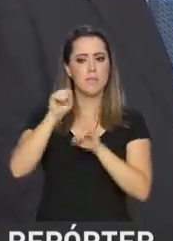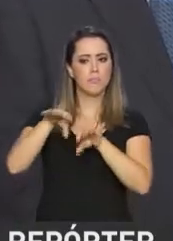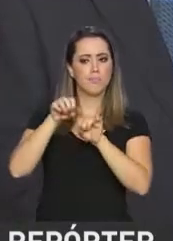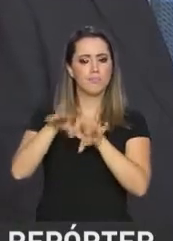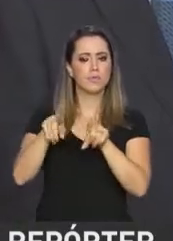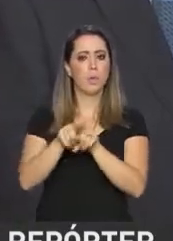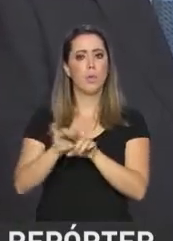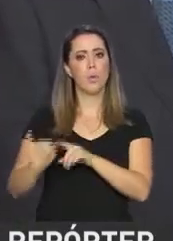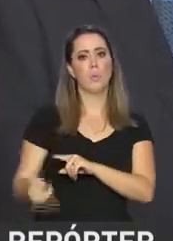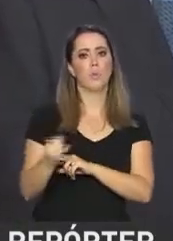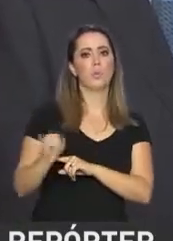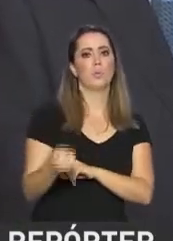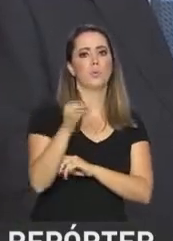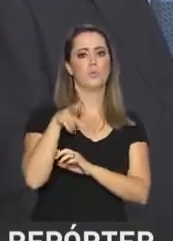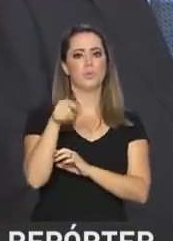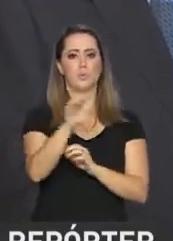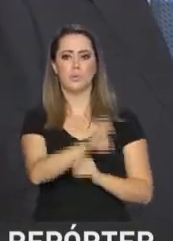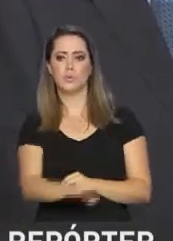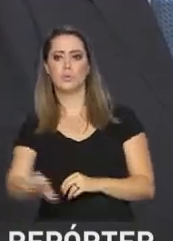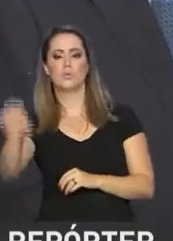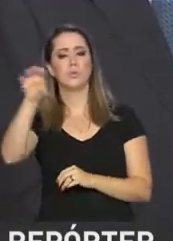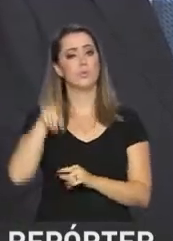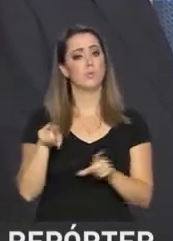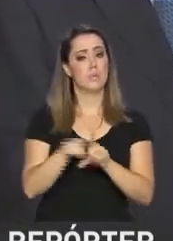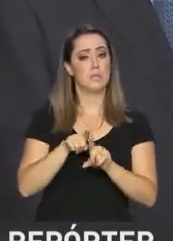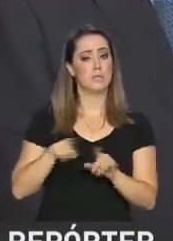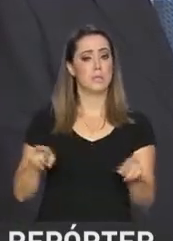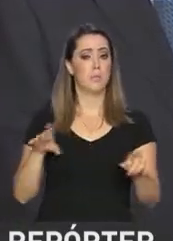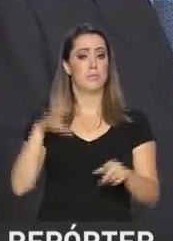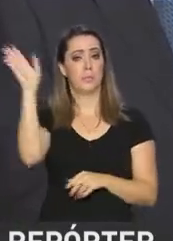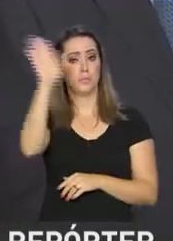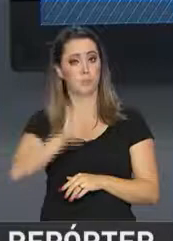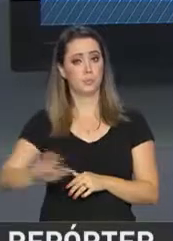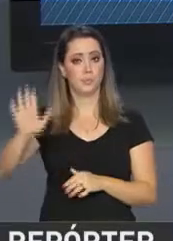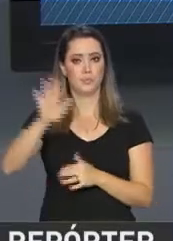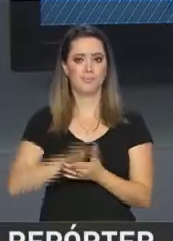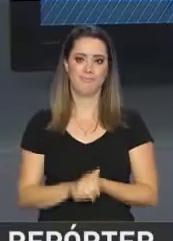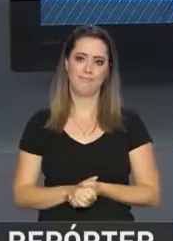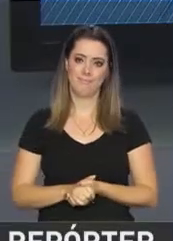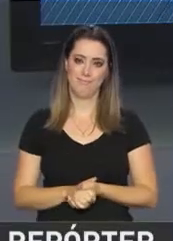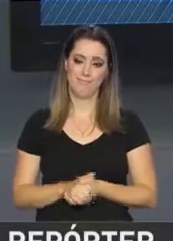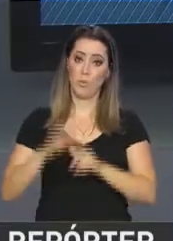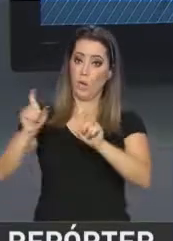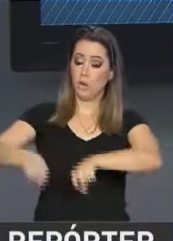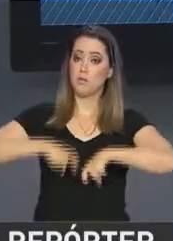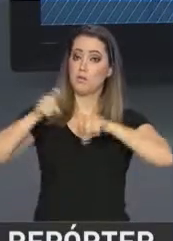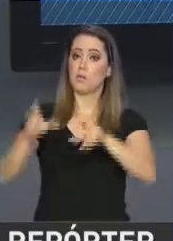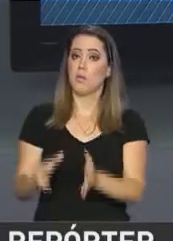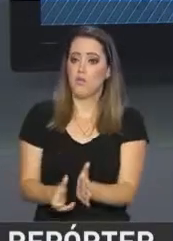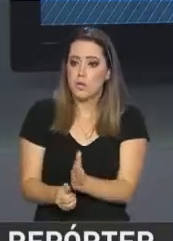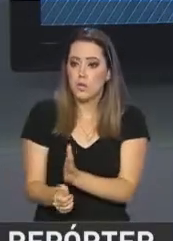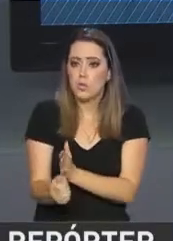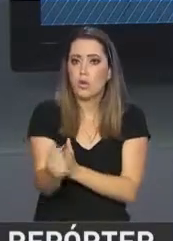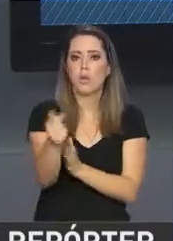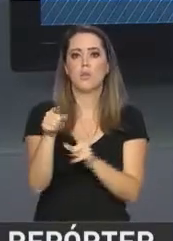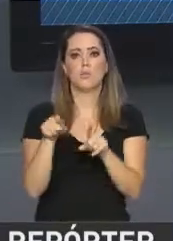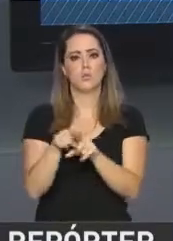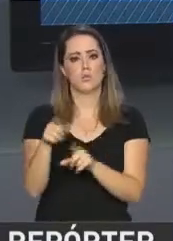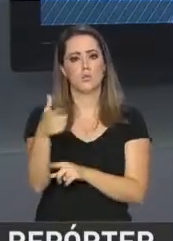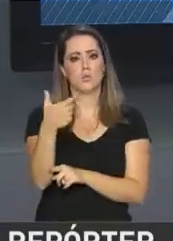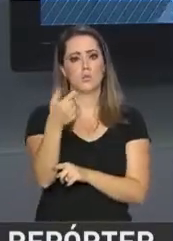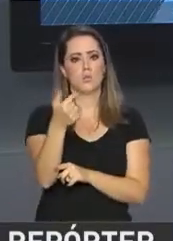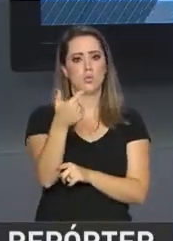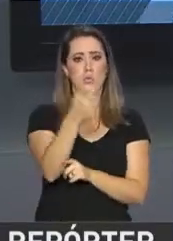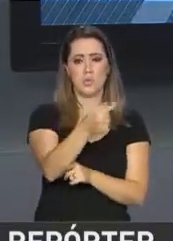oportunidade para todos os estados e para todos o brasil a safra de grãos de 2017